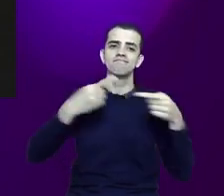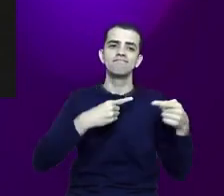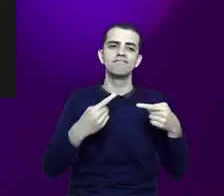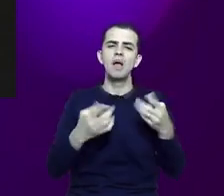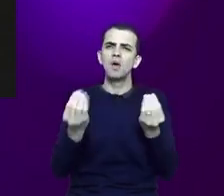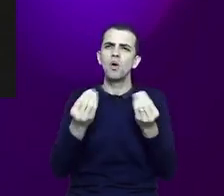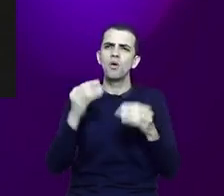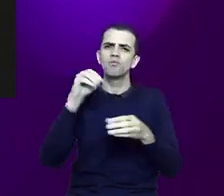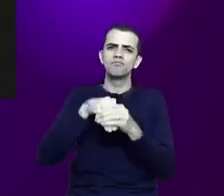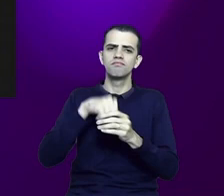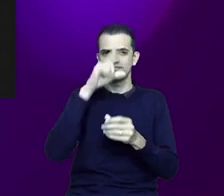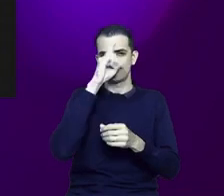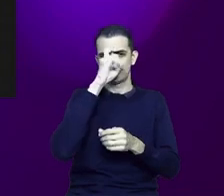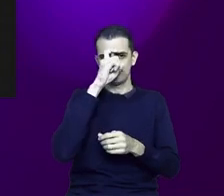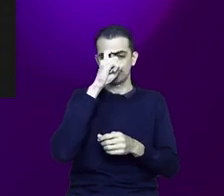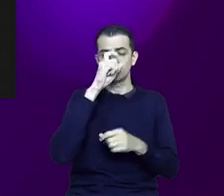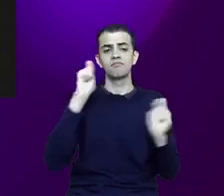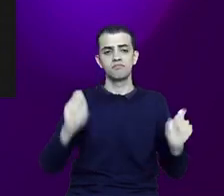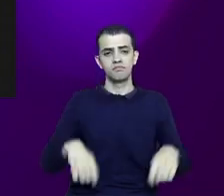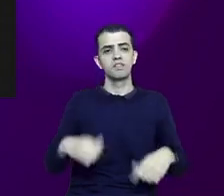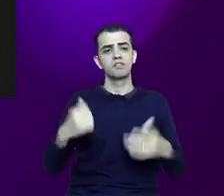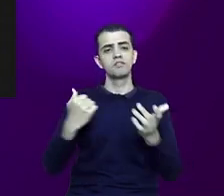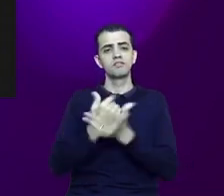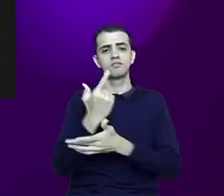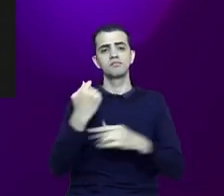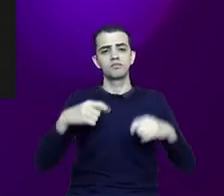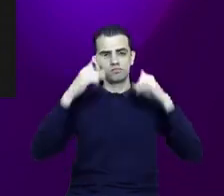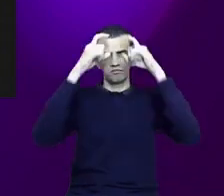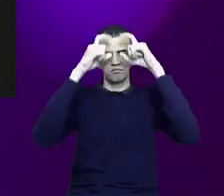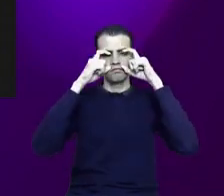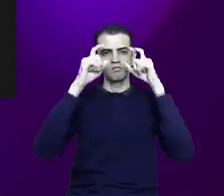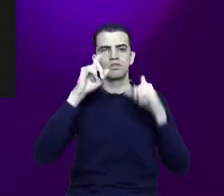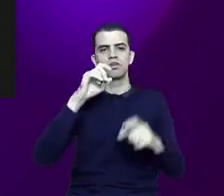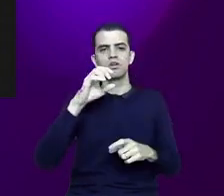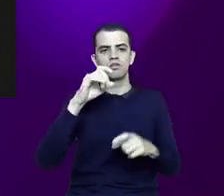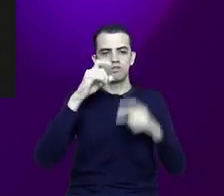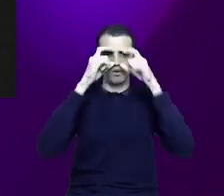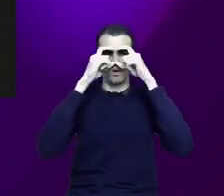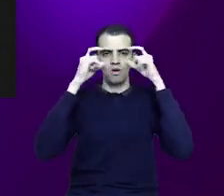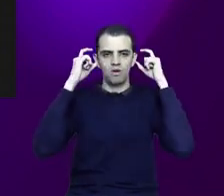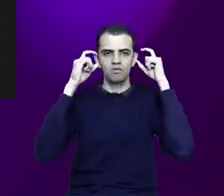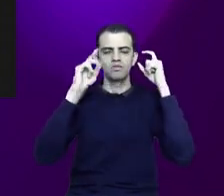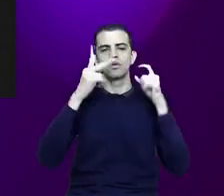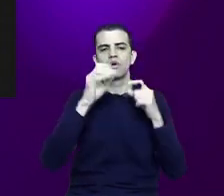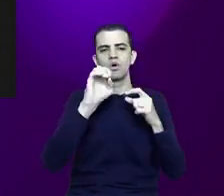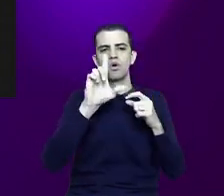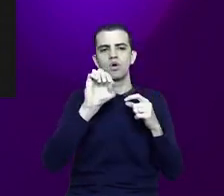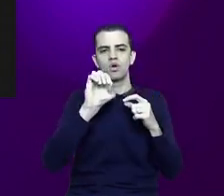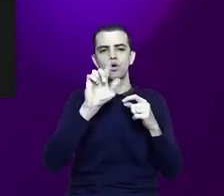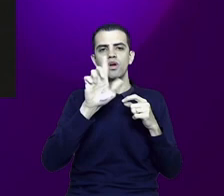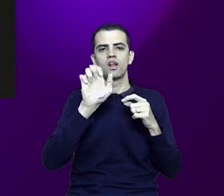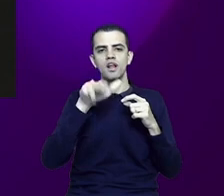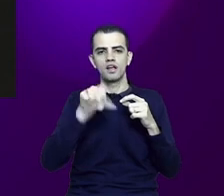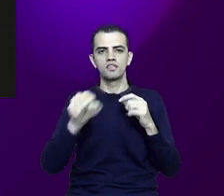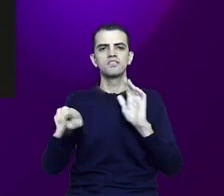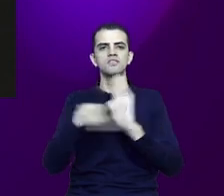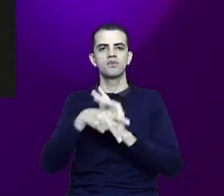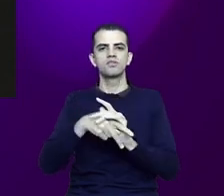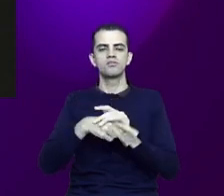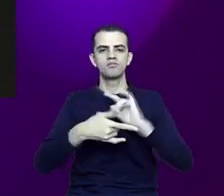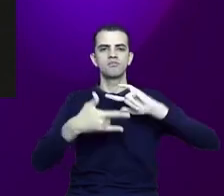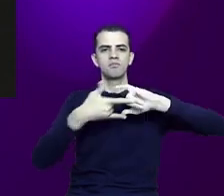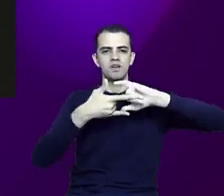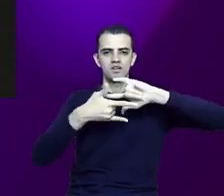hospitalar? Basicamente, hoje, para fazer esse nível de realidade aumentada, a gente precisa ter um óculos, e o óculos que tem hoje é da Microsoft, mas a gente tem um